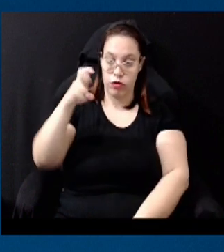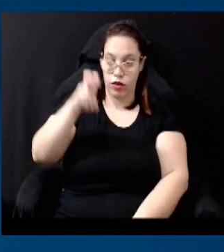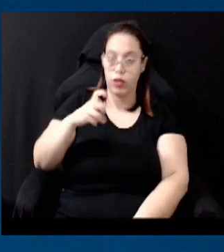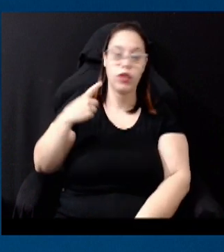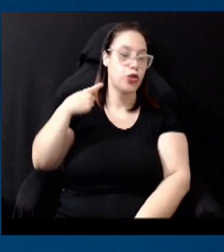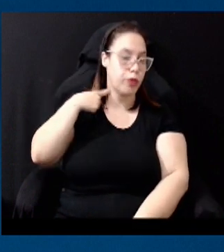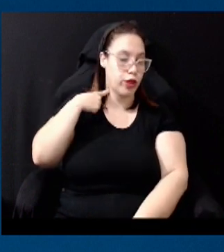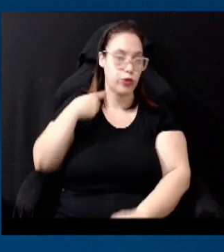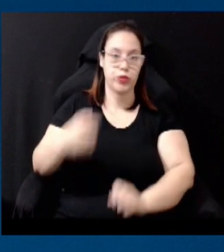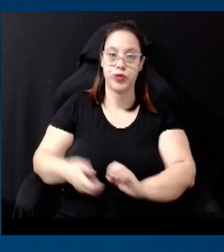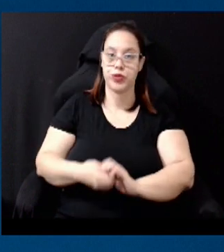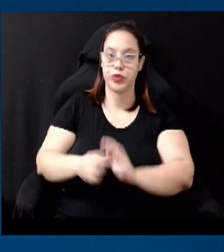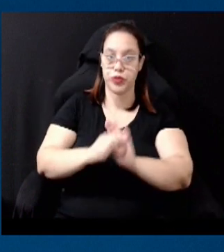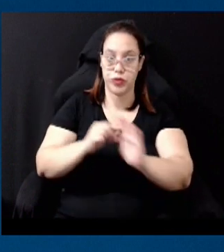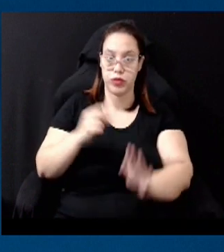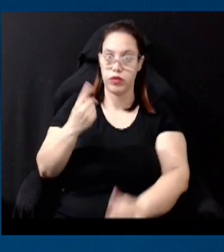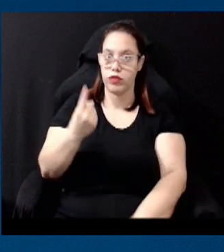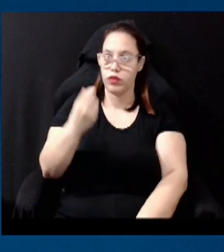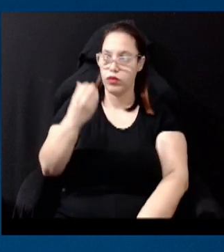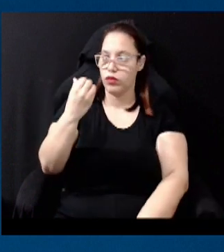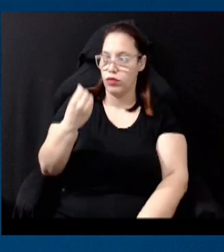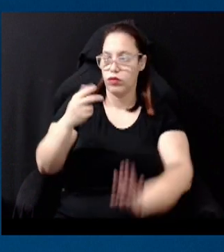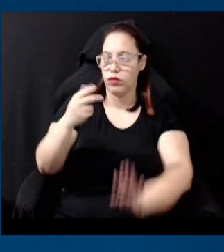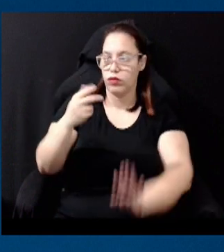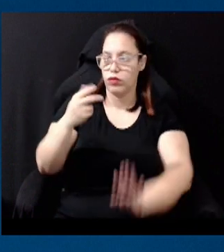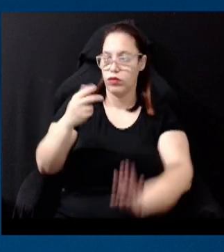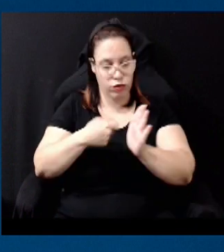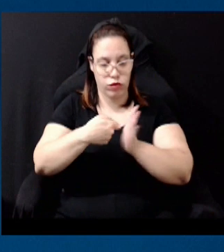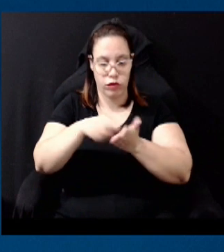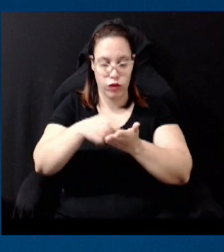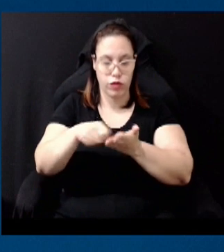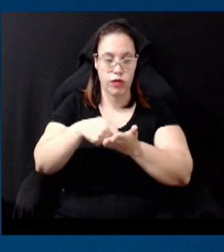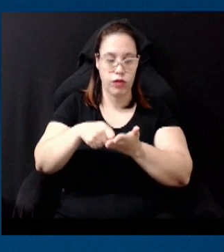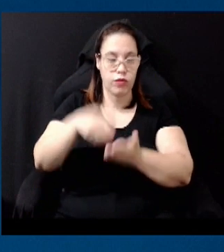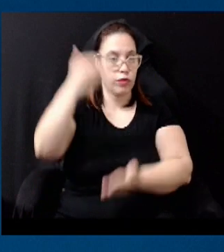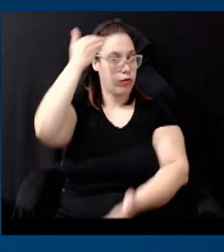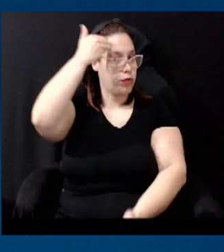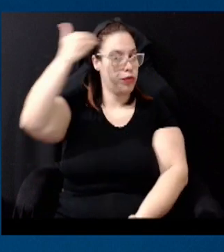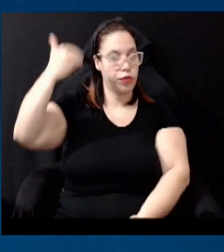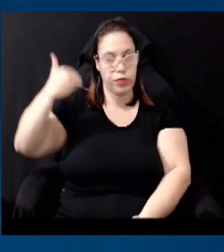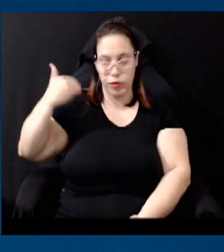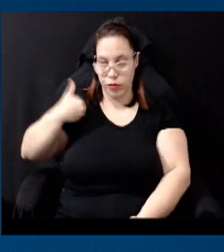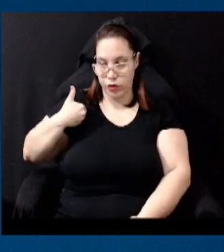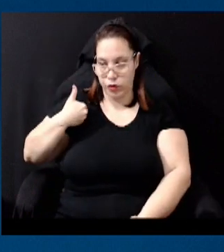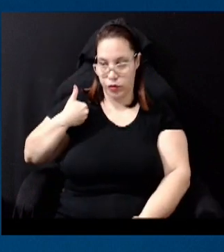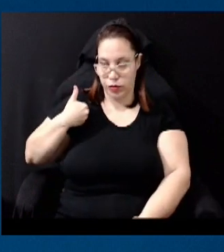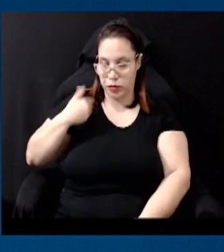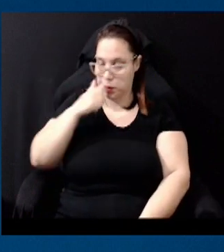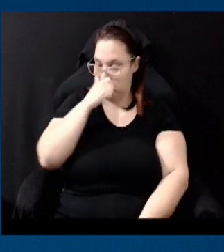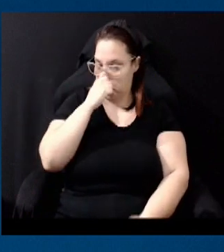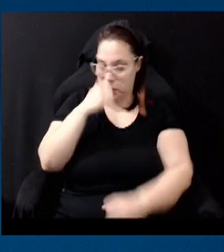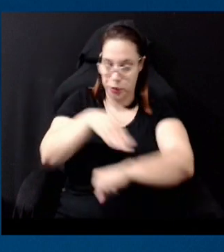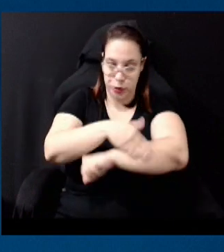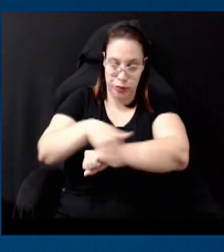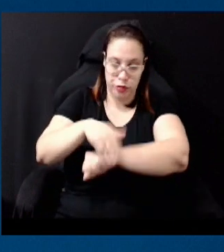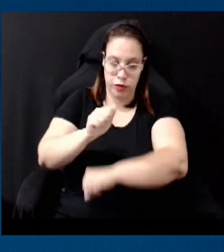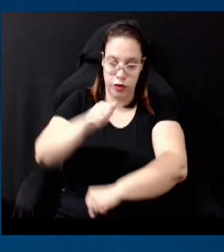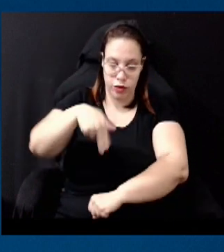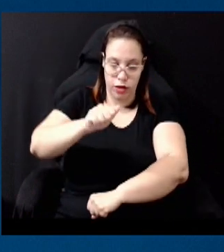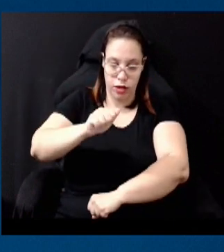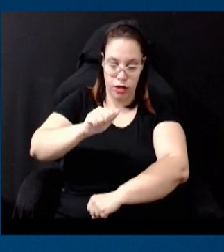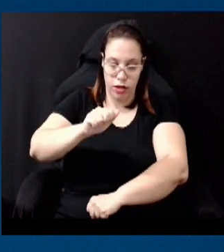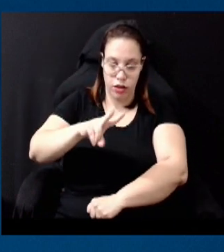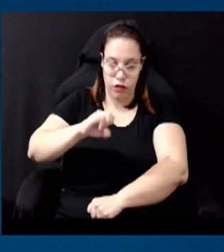O item 16 é o projeto de autoria da vereadora Débora Palermo, que denomina como rua Ana Viana Silveira Franco,